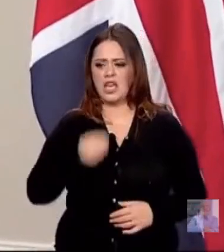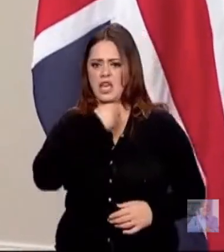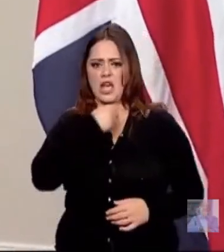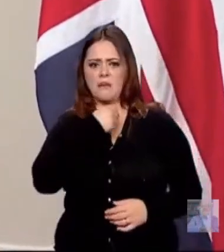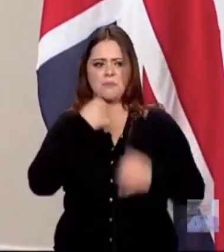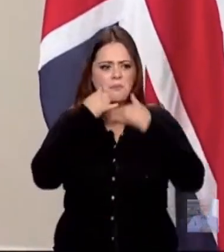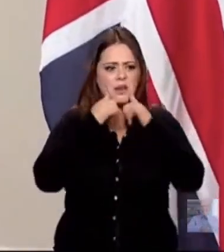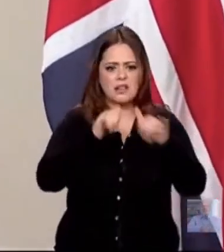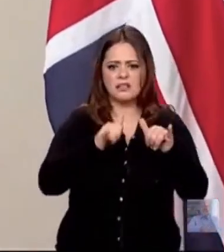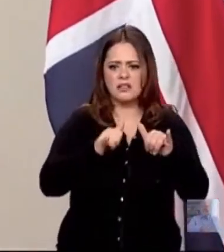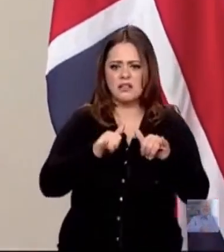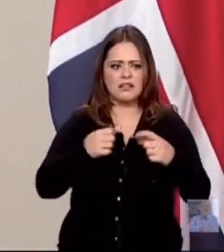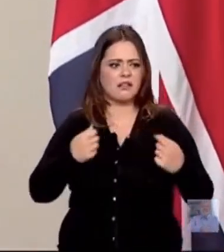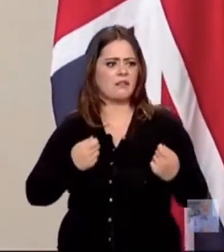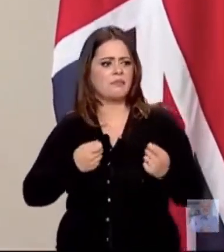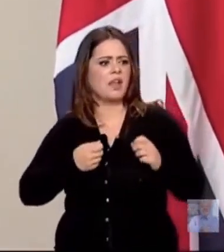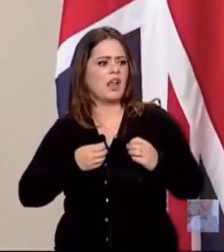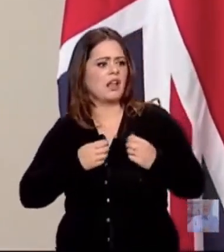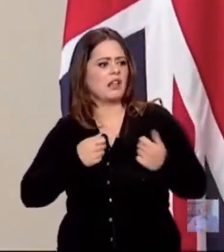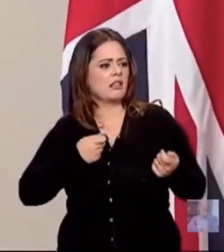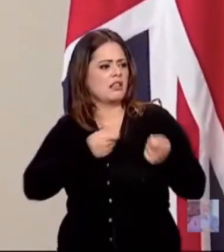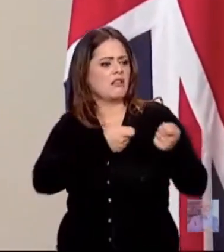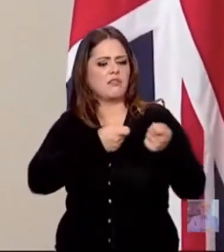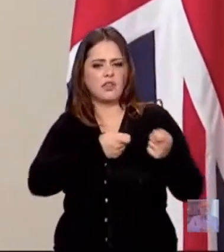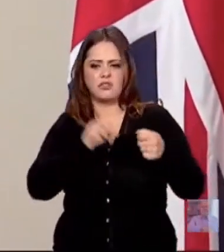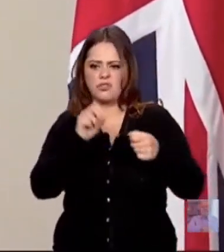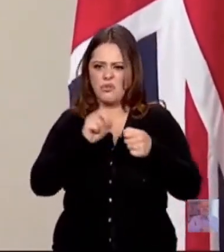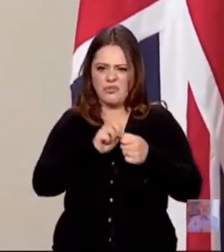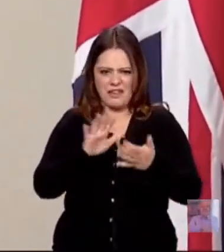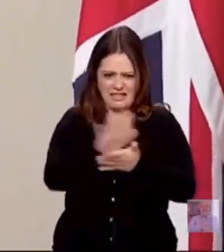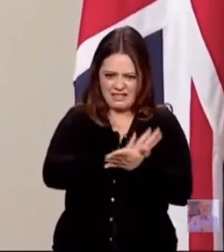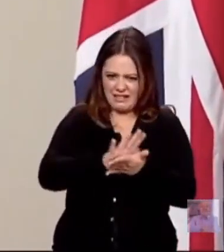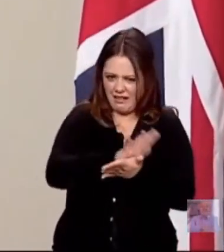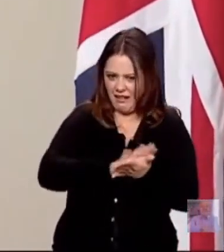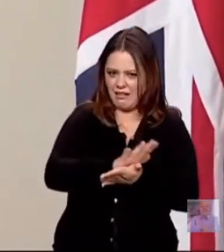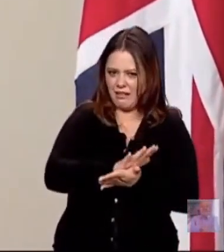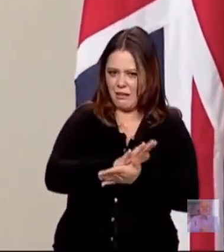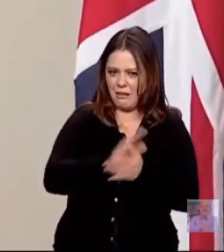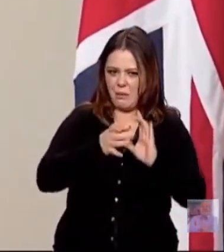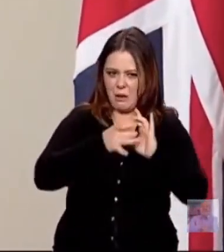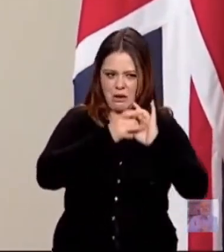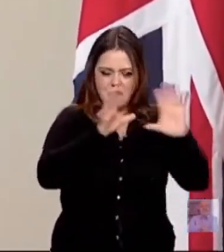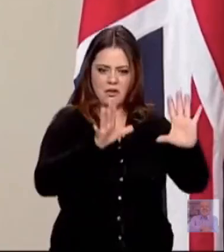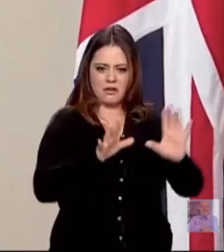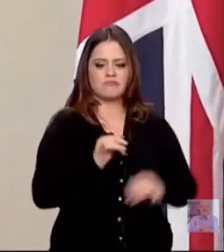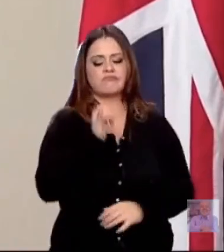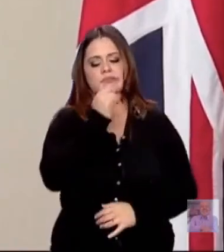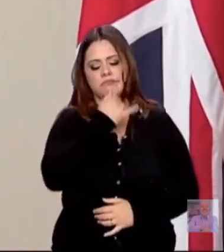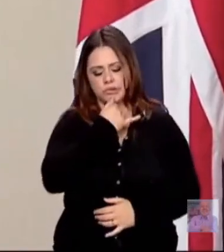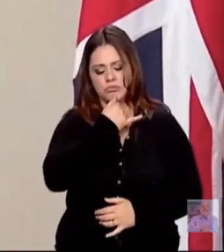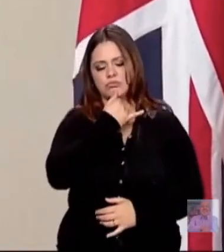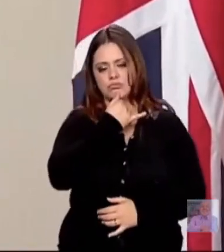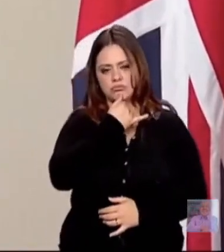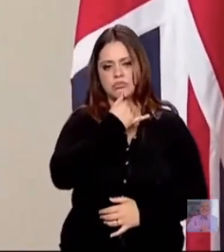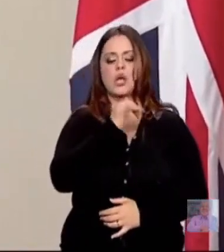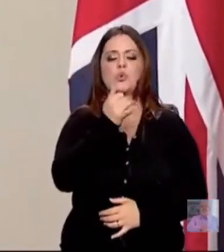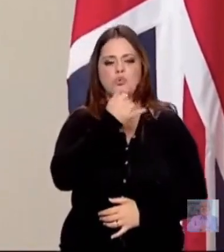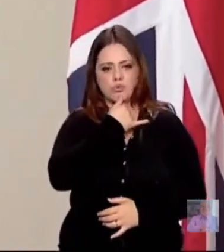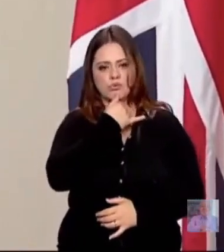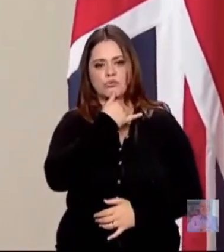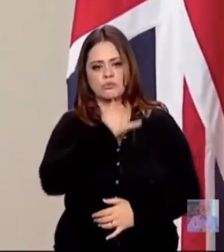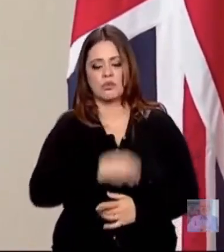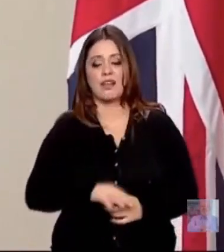empresa que defende liberdade de imprensa não faz o movimento para libertar esse cidadão é triste é triste